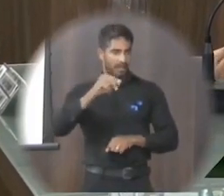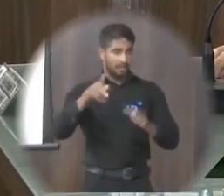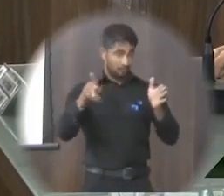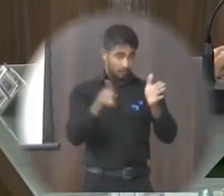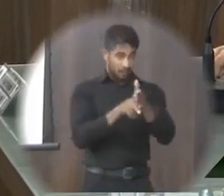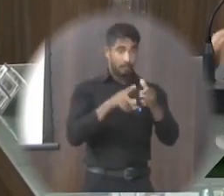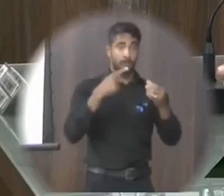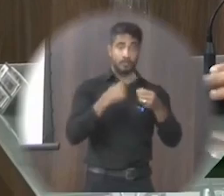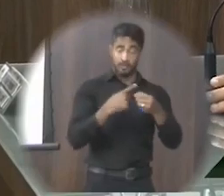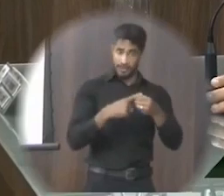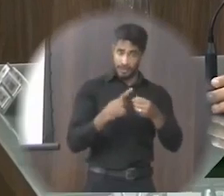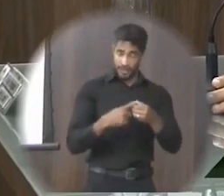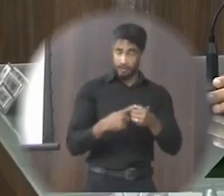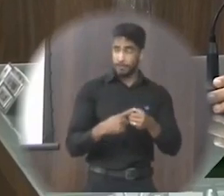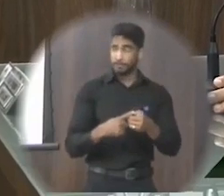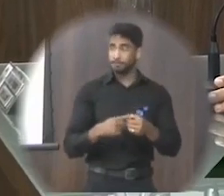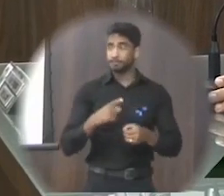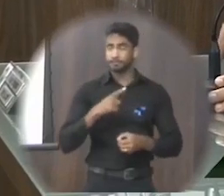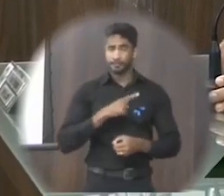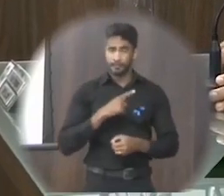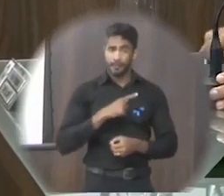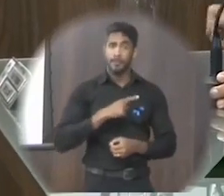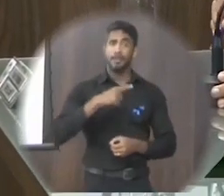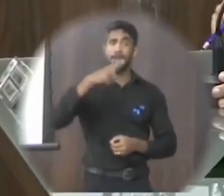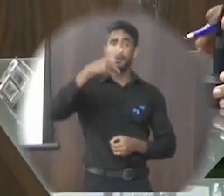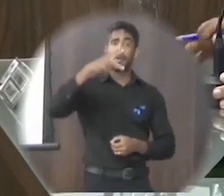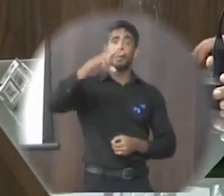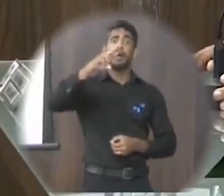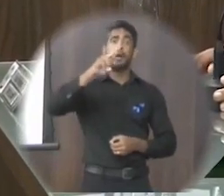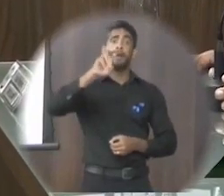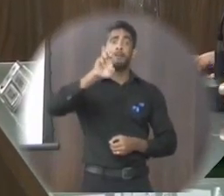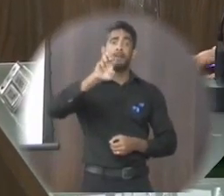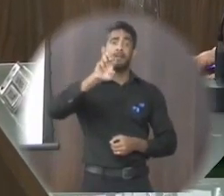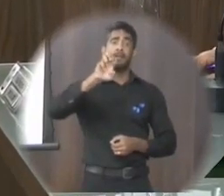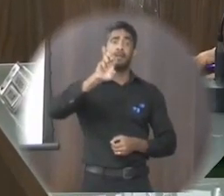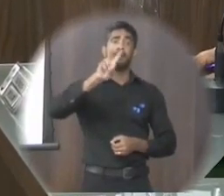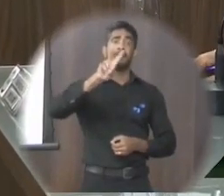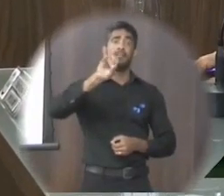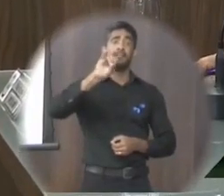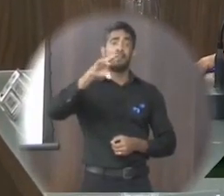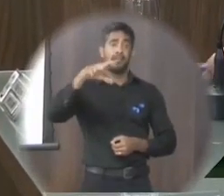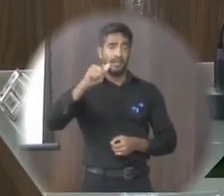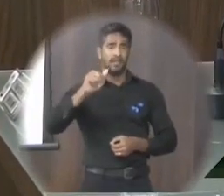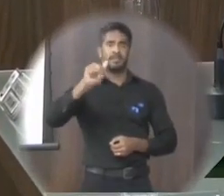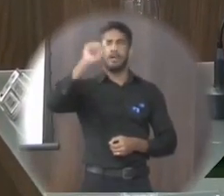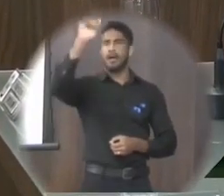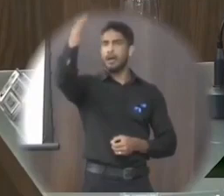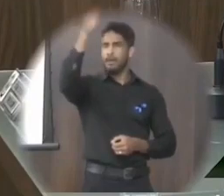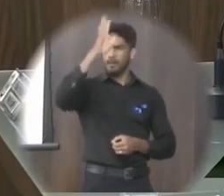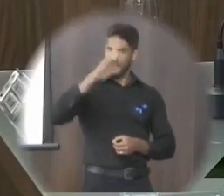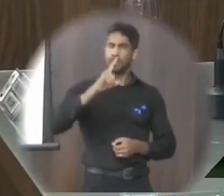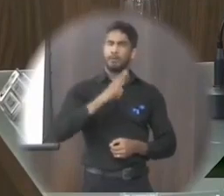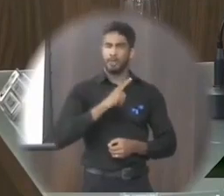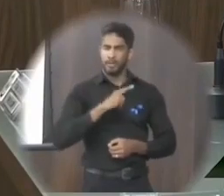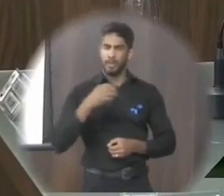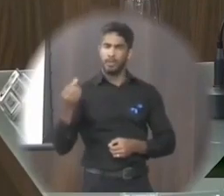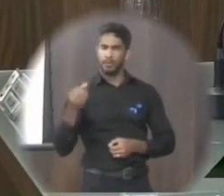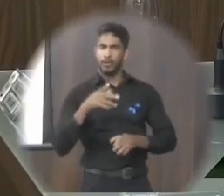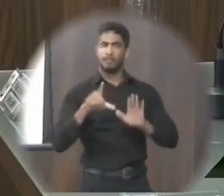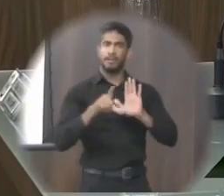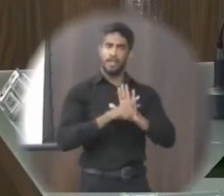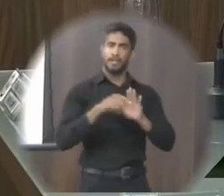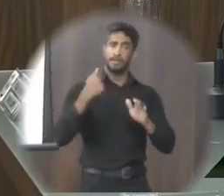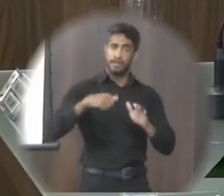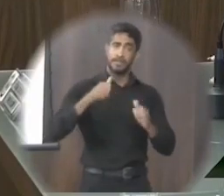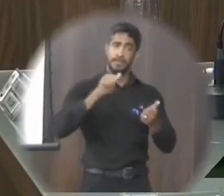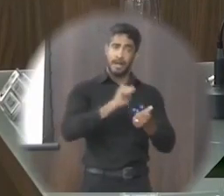Previjan, e tem a Previdência Nacional, que tem a sua nova lei, que tem que ser adaptada à